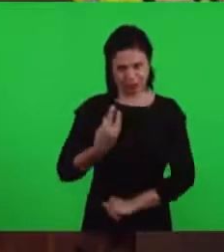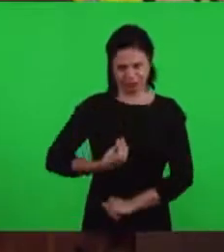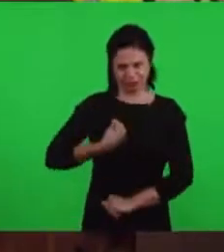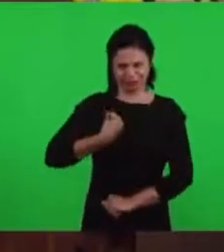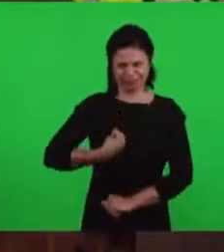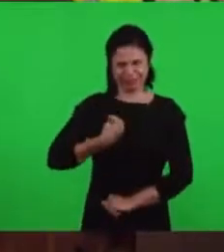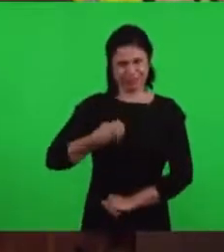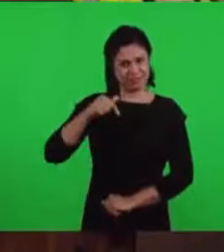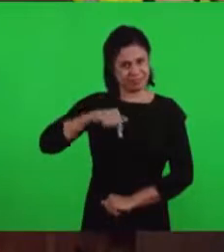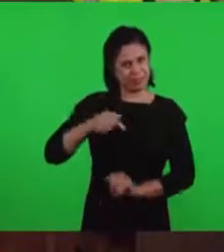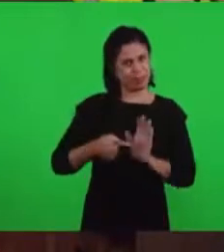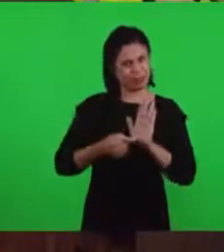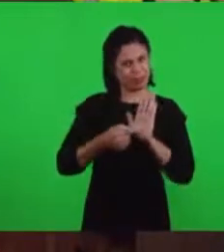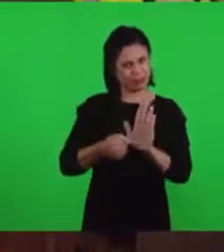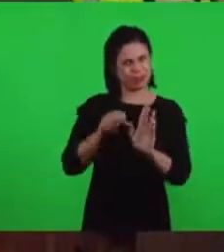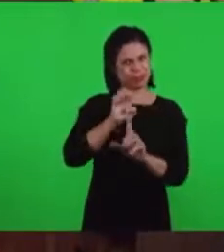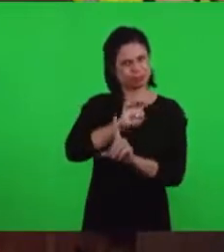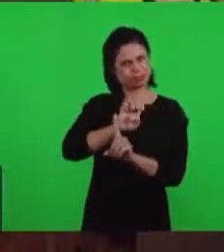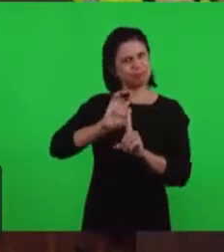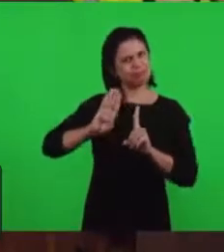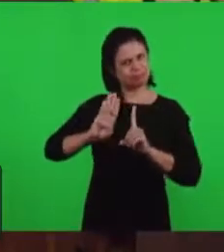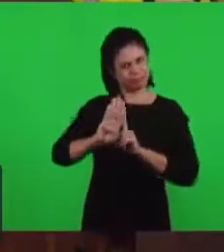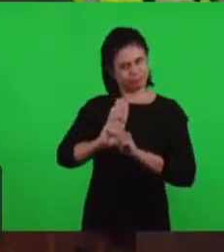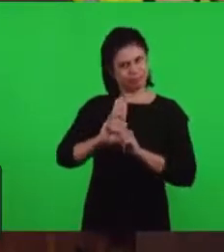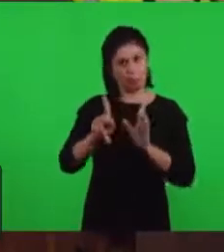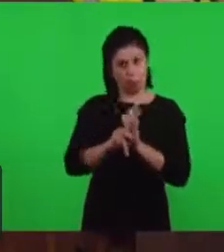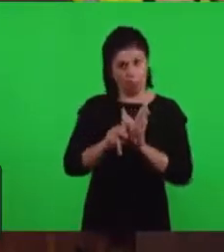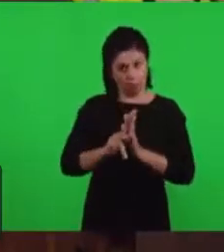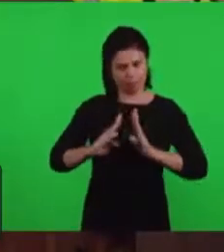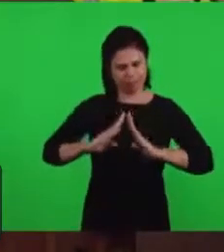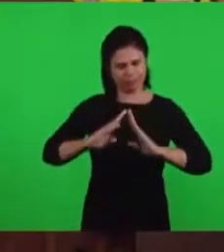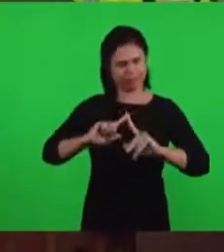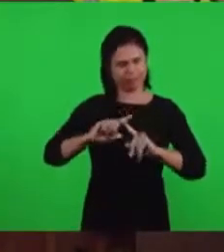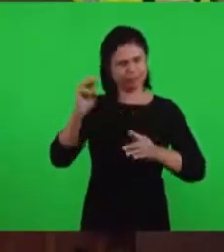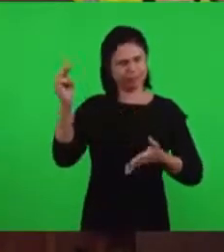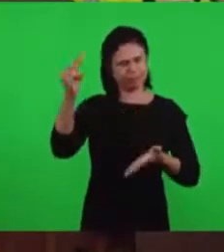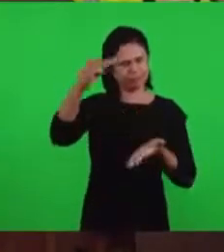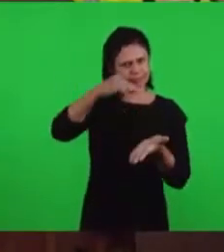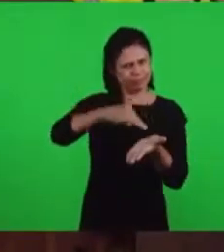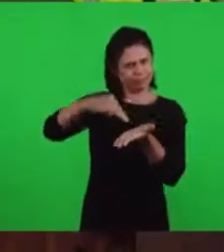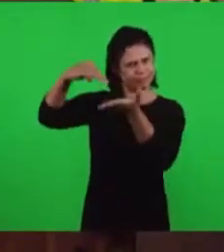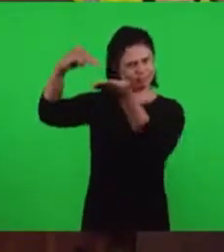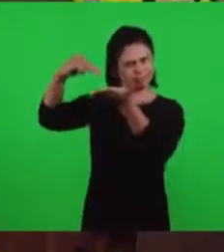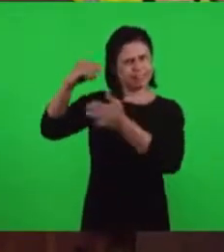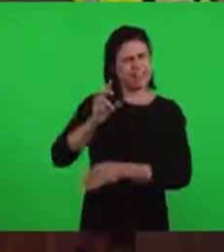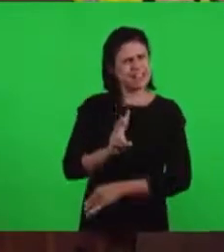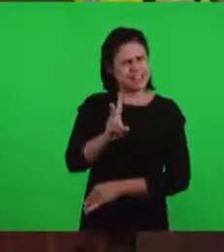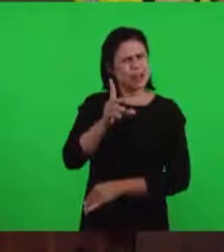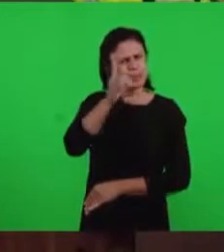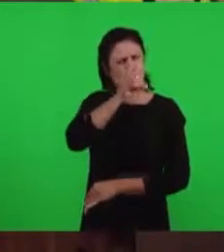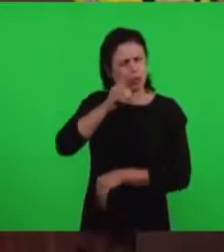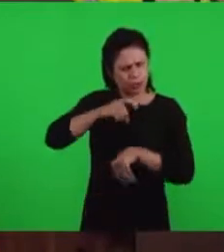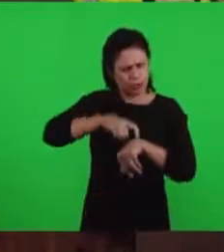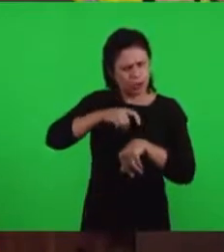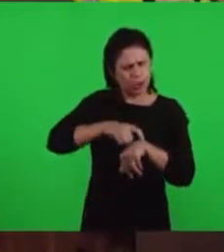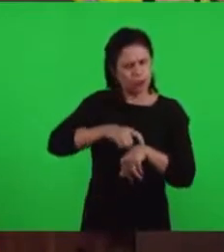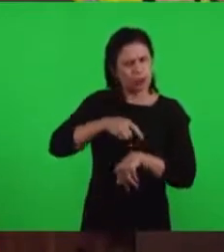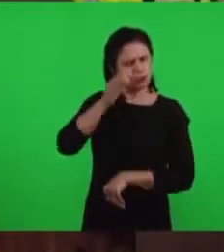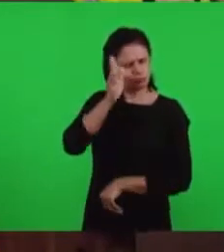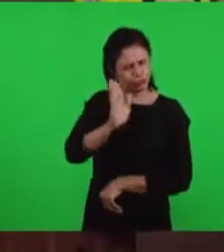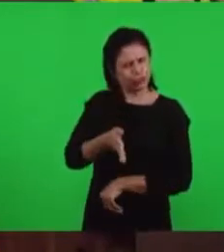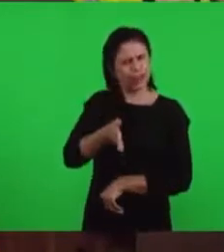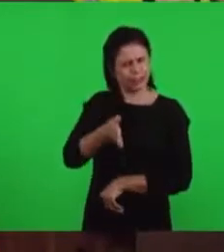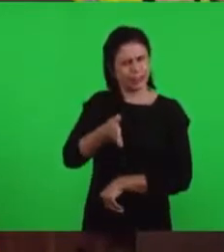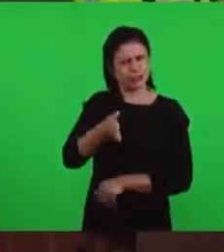transmitir a escola bíblica dominical na igreja cristã maranata aquilo que fazemos aos domingos pela manhã neste horário para as